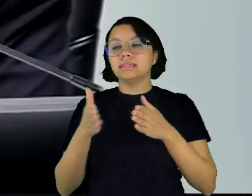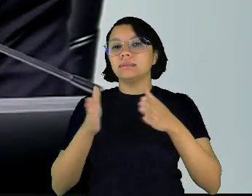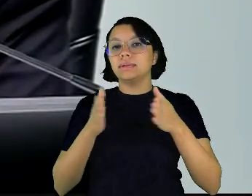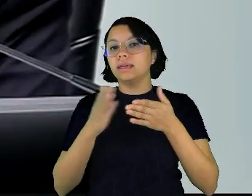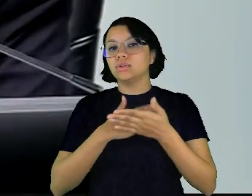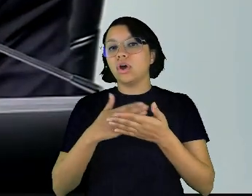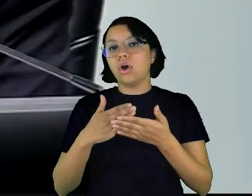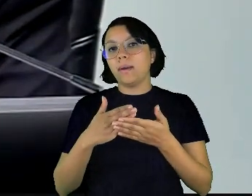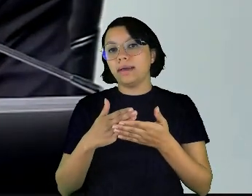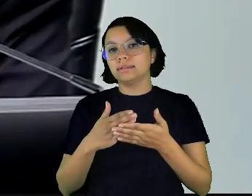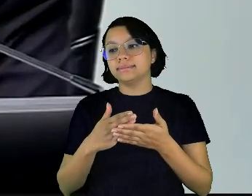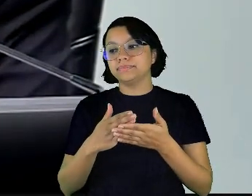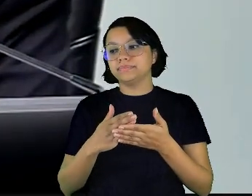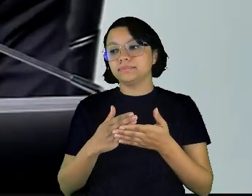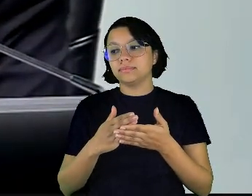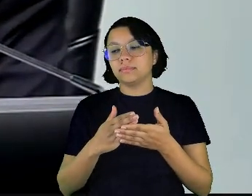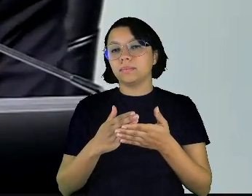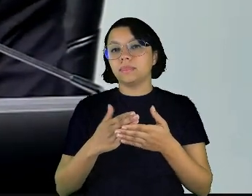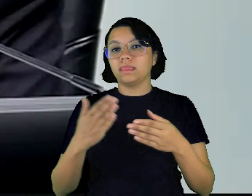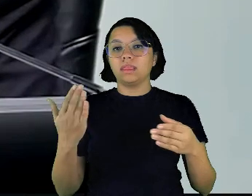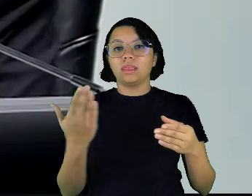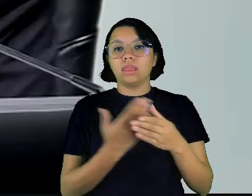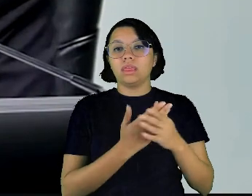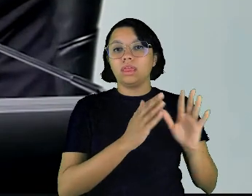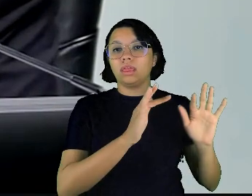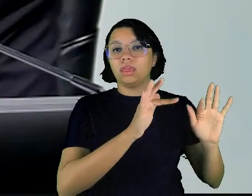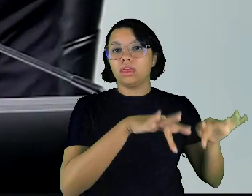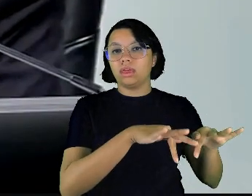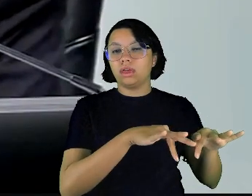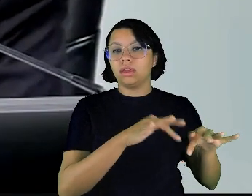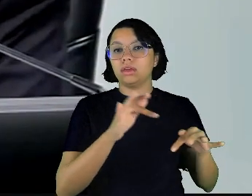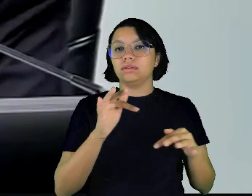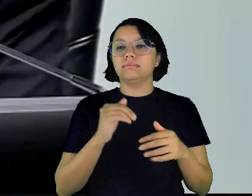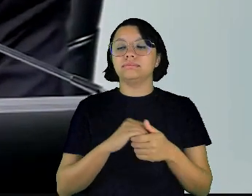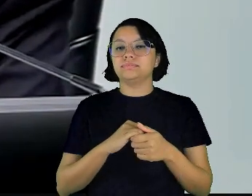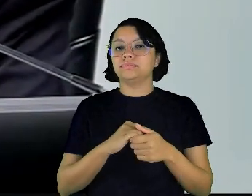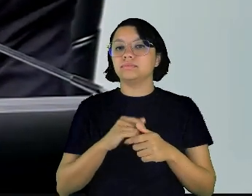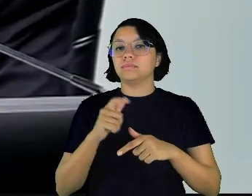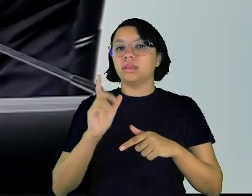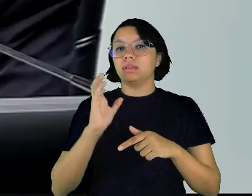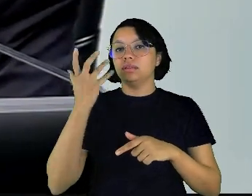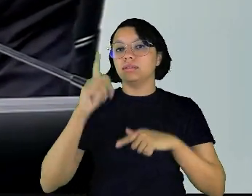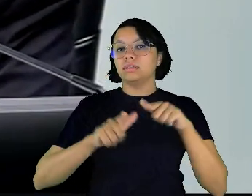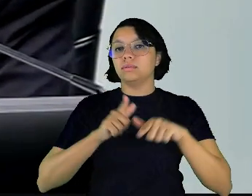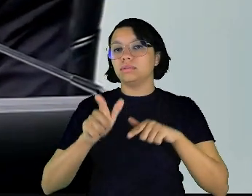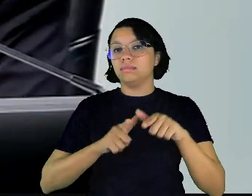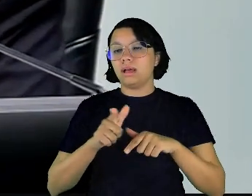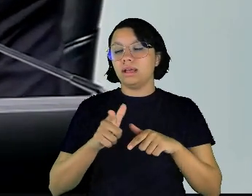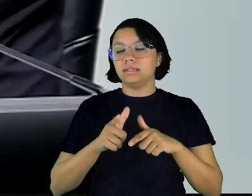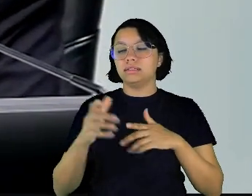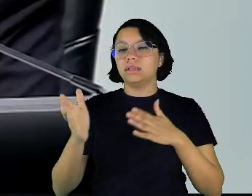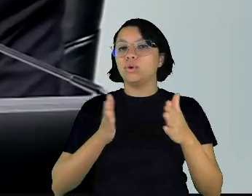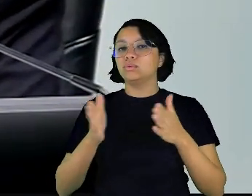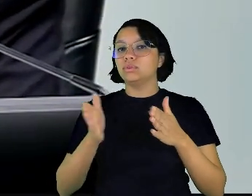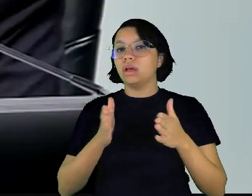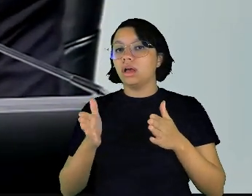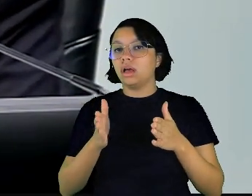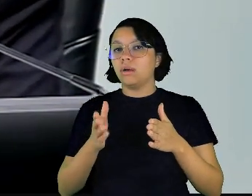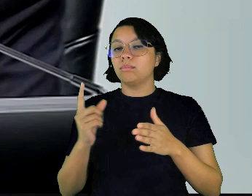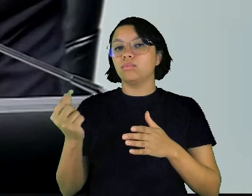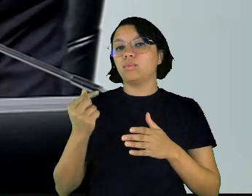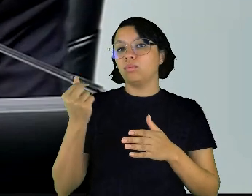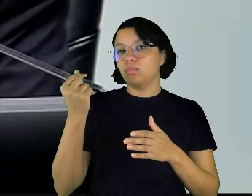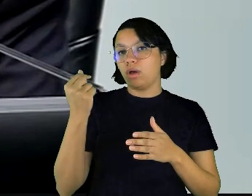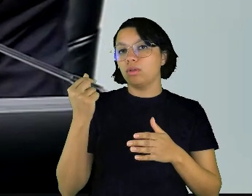correr do trânsito em julgado da decisão trabalhista que reconhece, seja o tempo, seja o valor de salário de